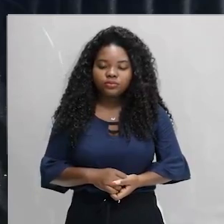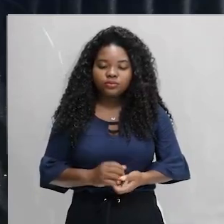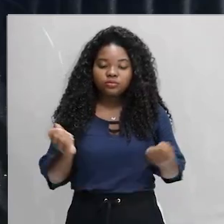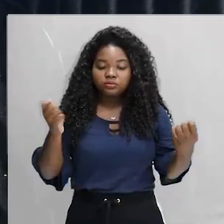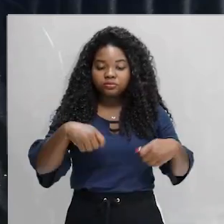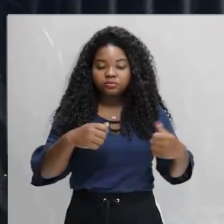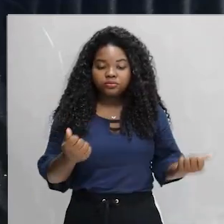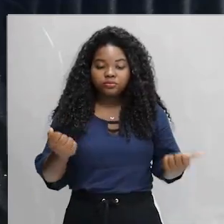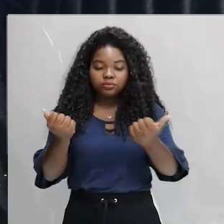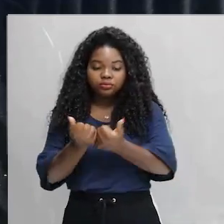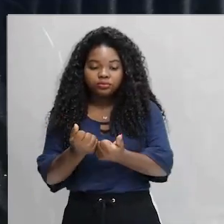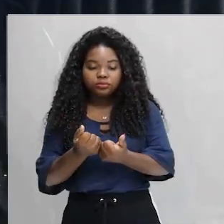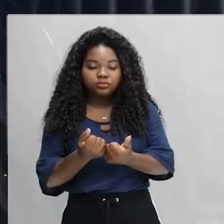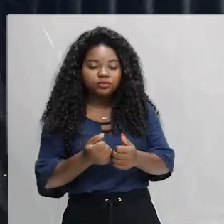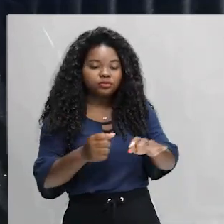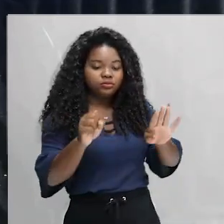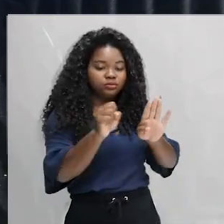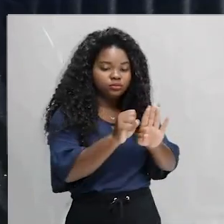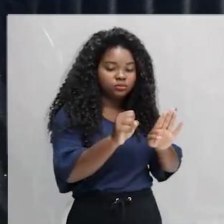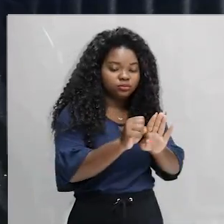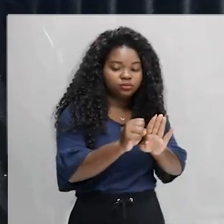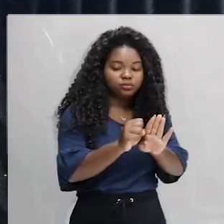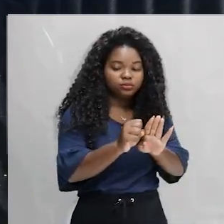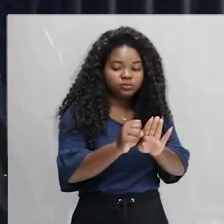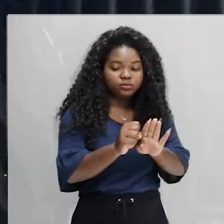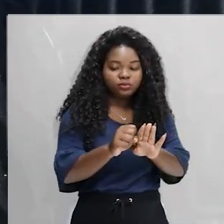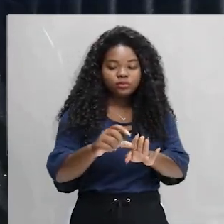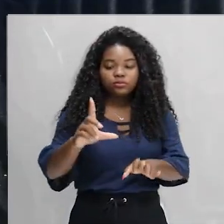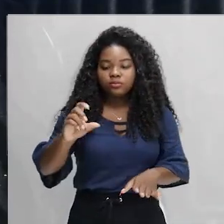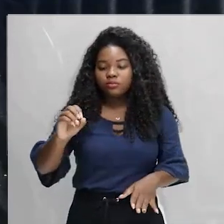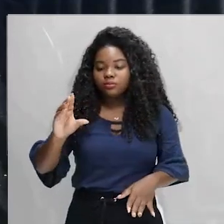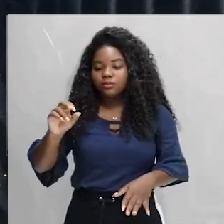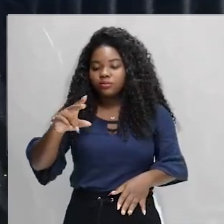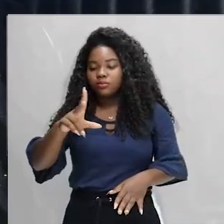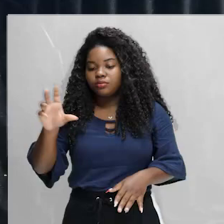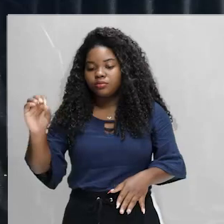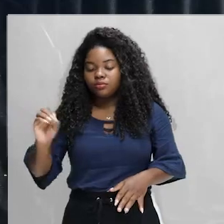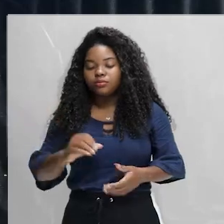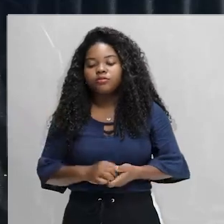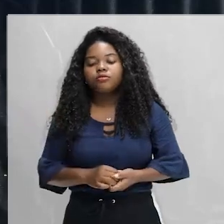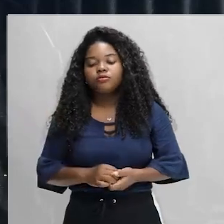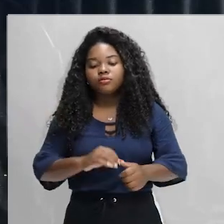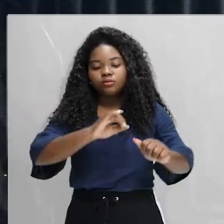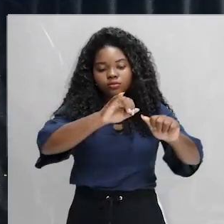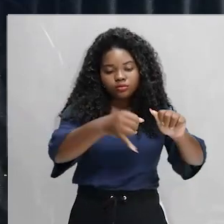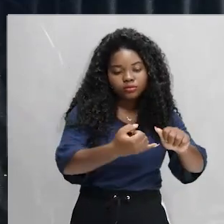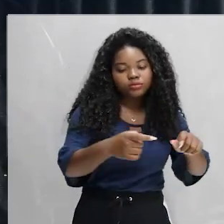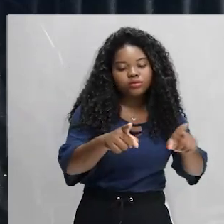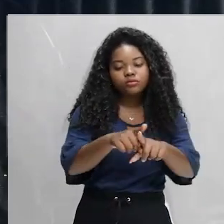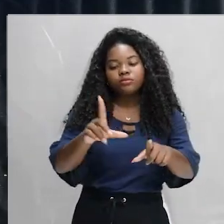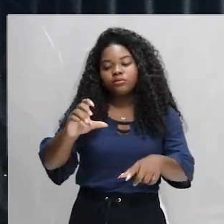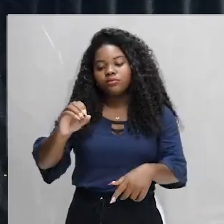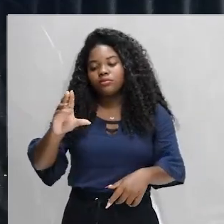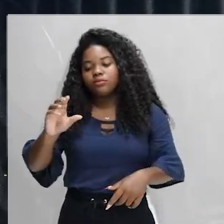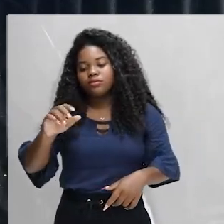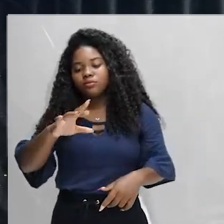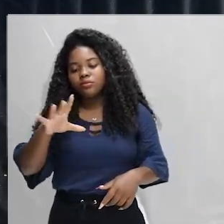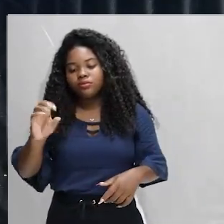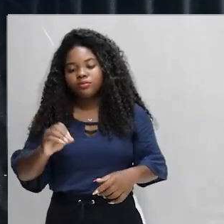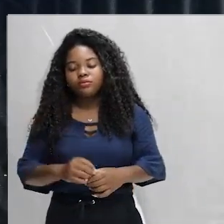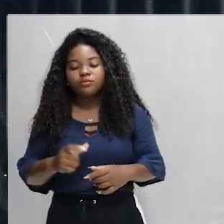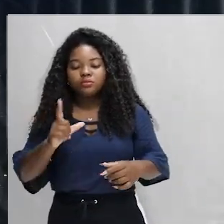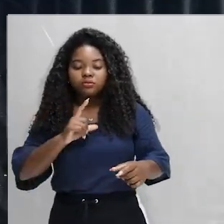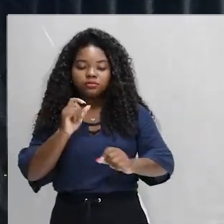substituir um substantivo por uma locução substantiva, eu também posso substituir um adjetivo por uma locução adjetiva. E